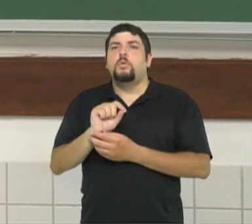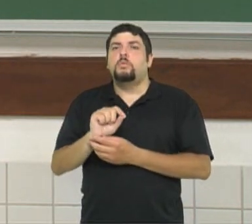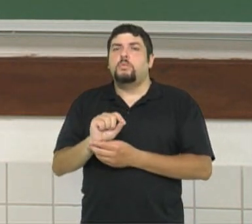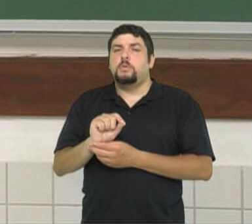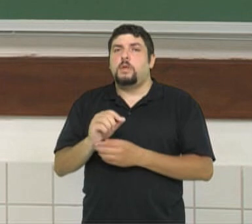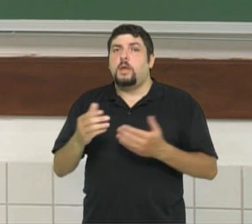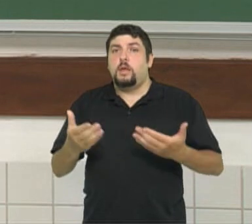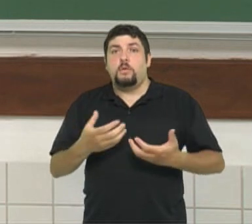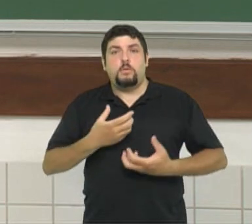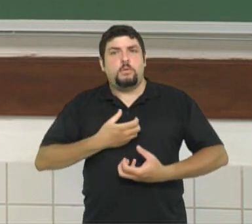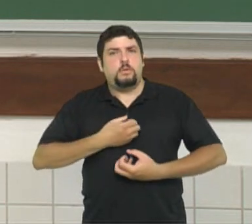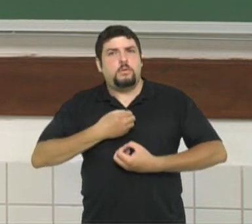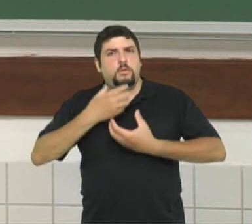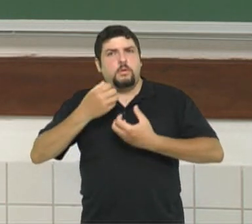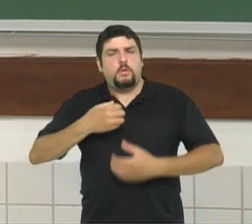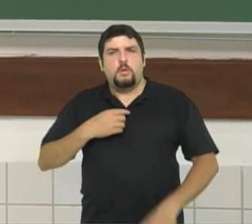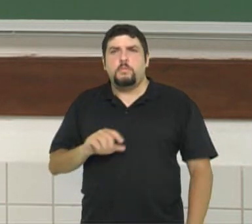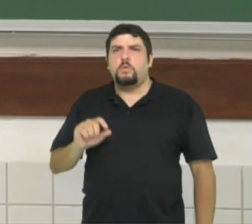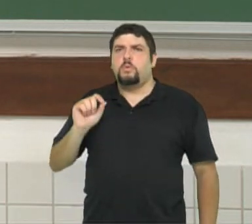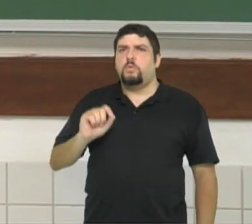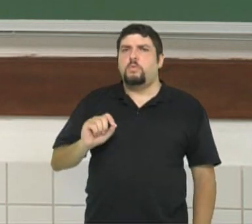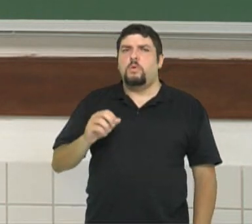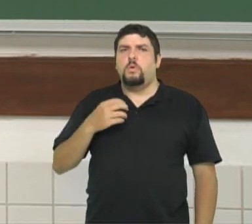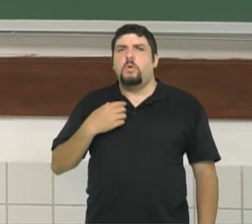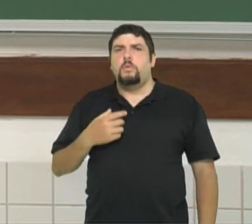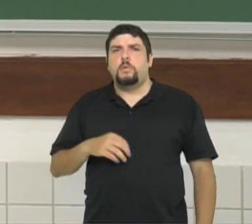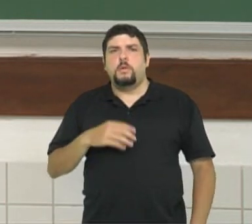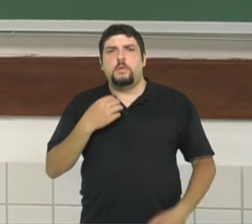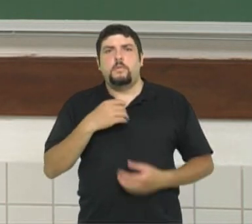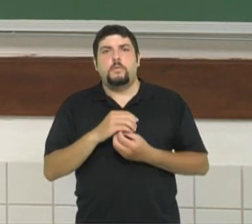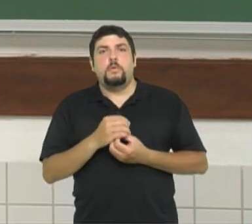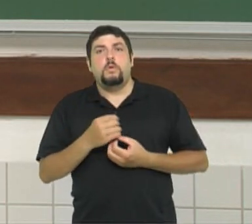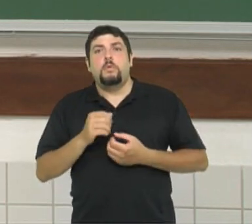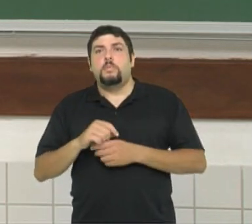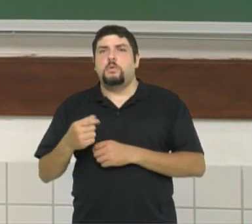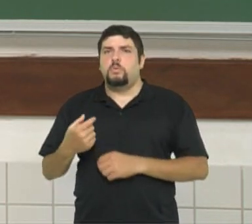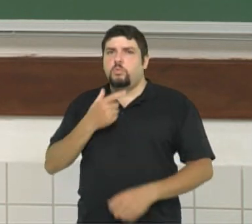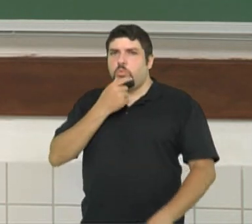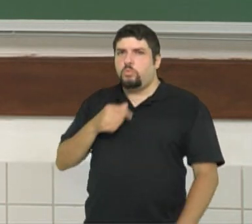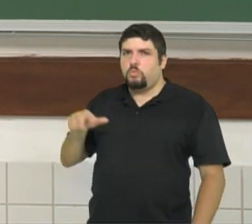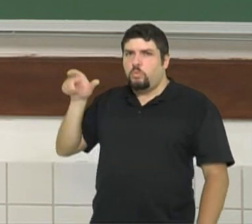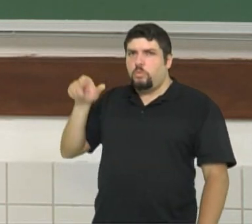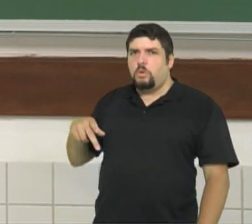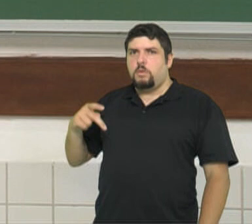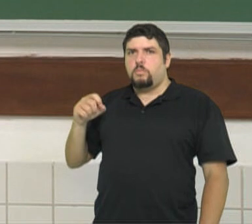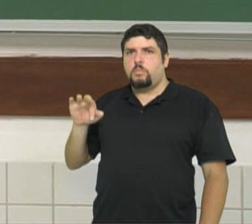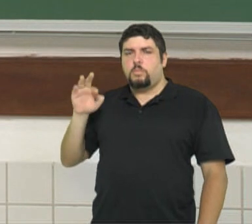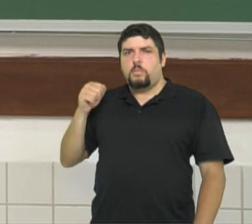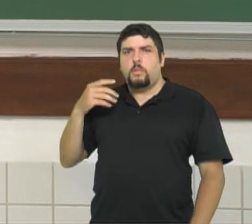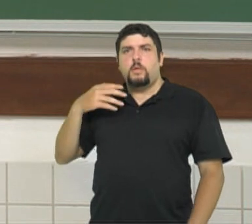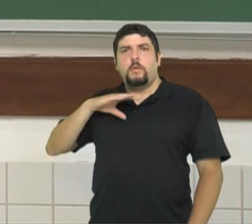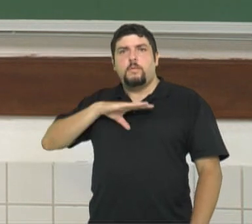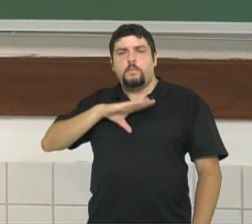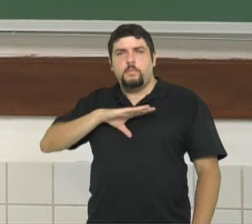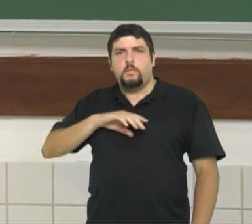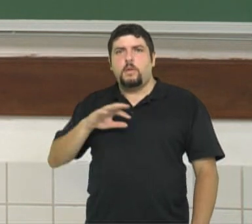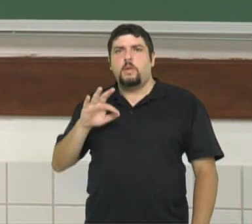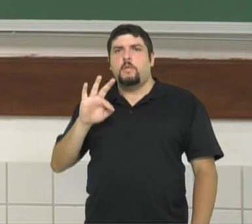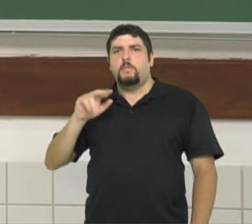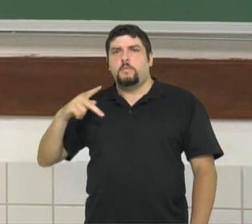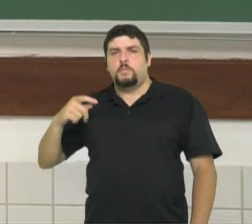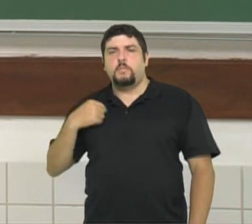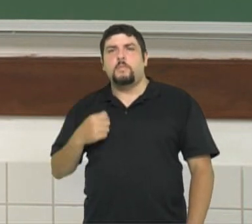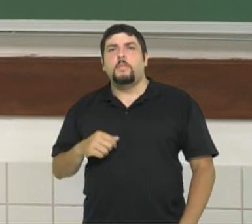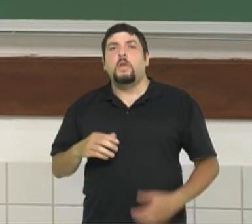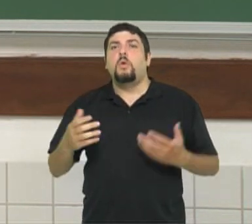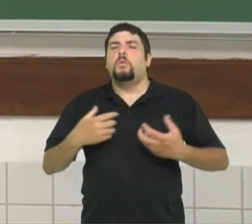agora poeta portuguesa. Nós havíamos falado nas aulas passadas sobre um poeta português, Fernando Pessoa. Hoje nós vamos falar